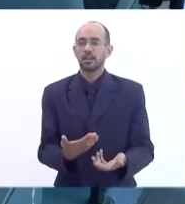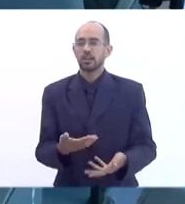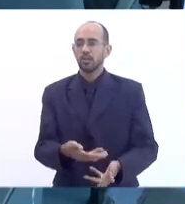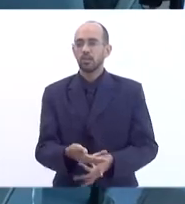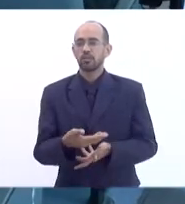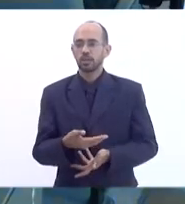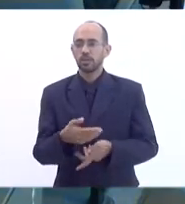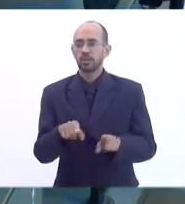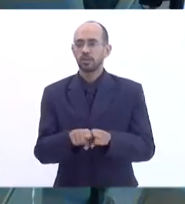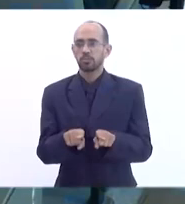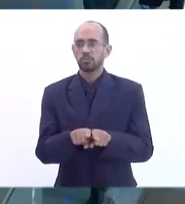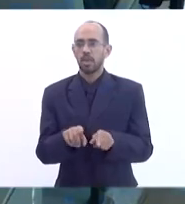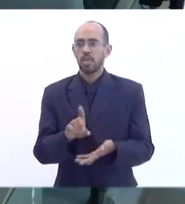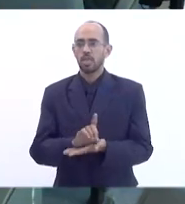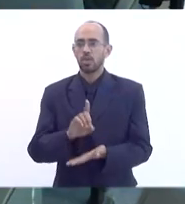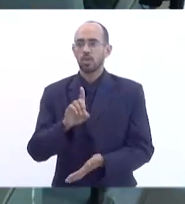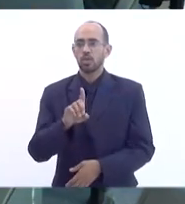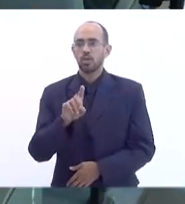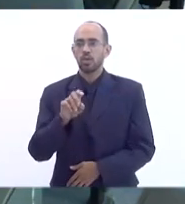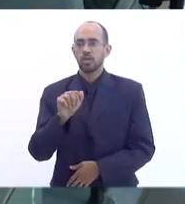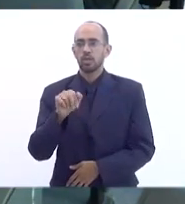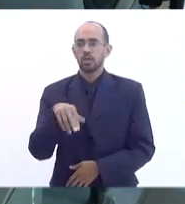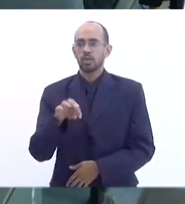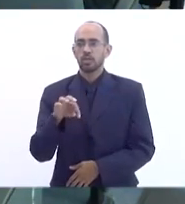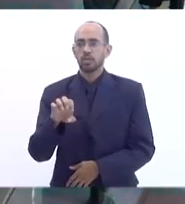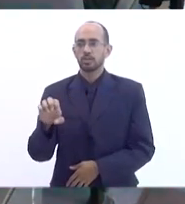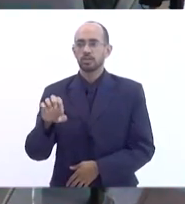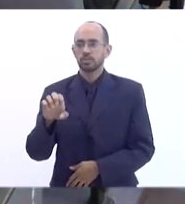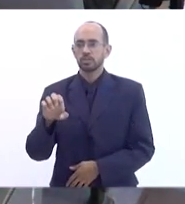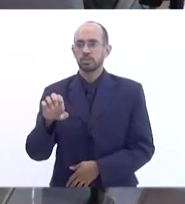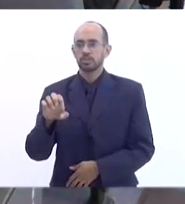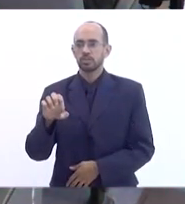Dr Dante procurador da Assembleia Legislativa